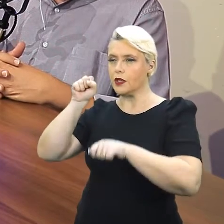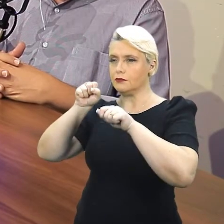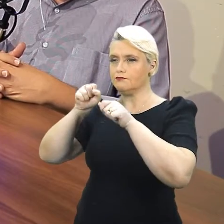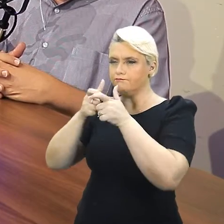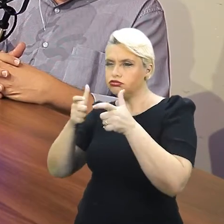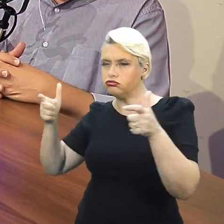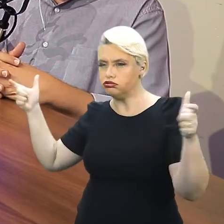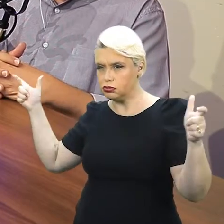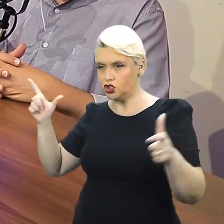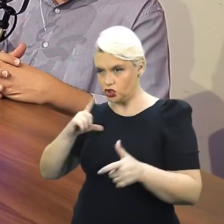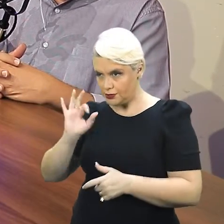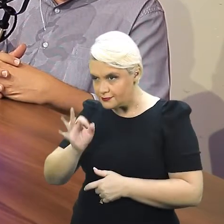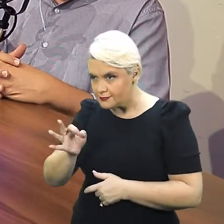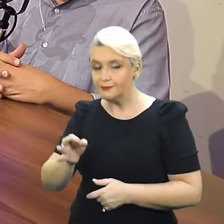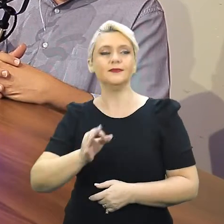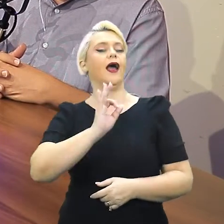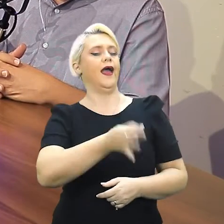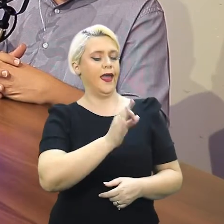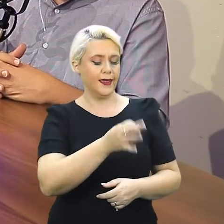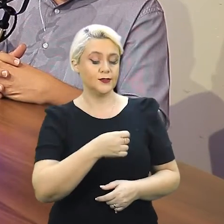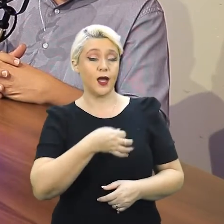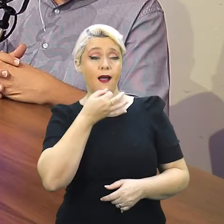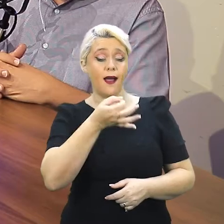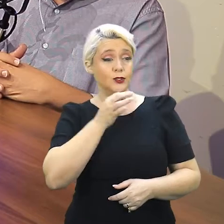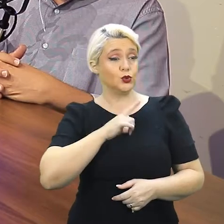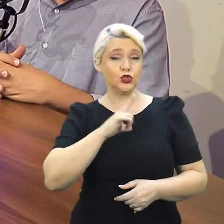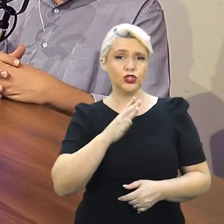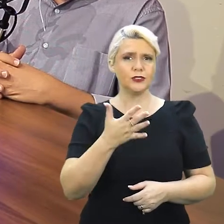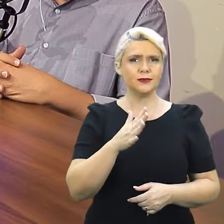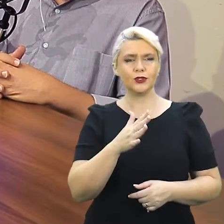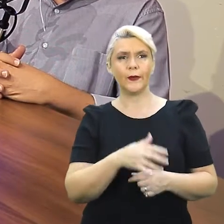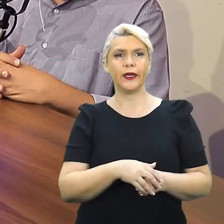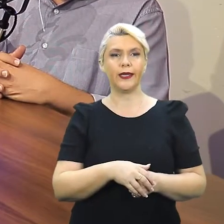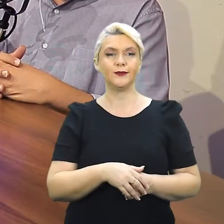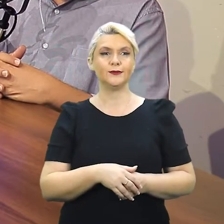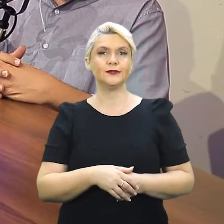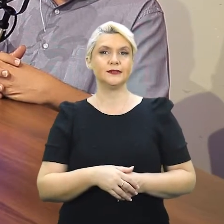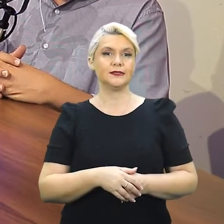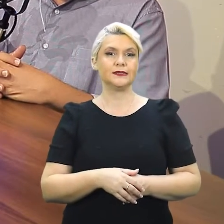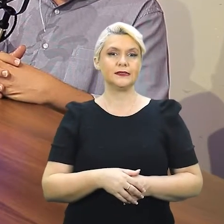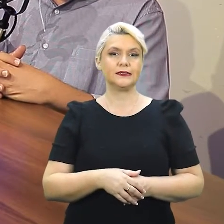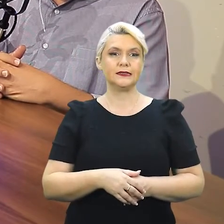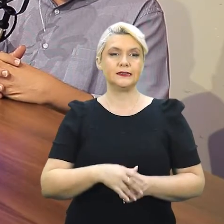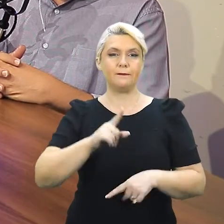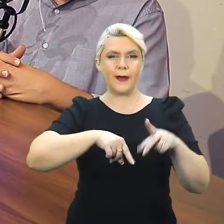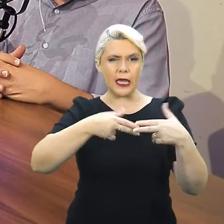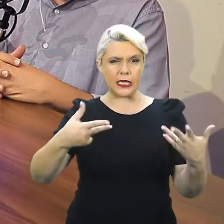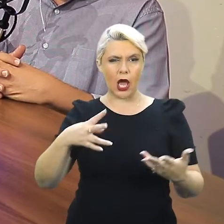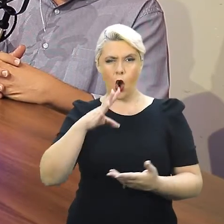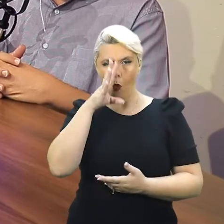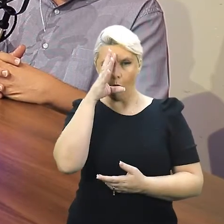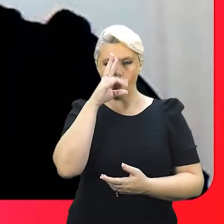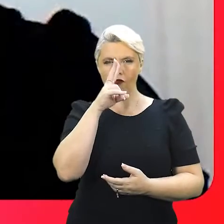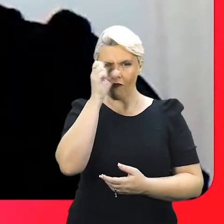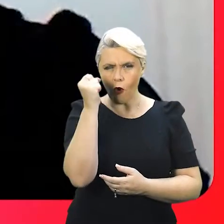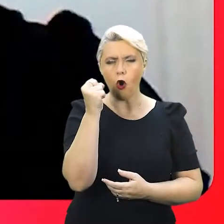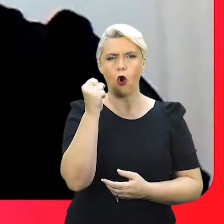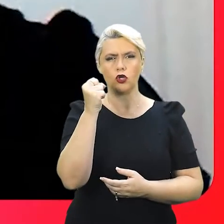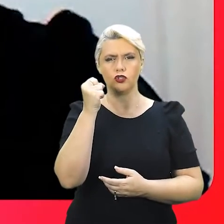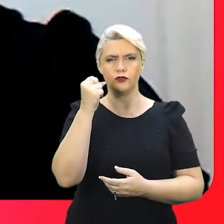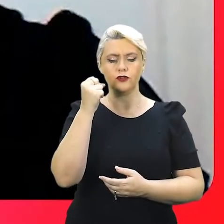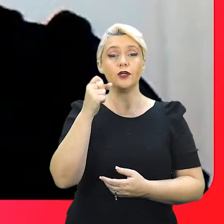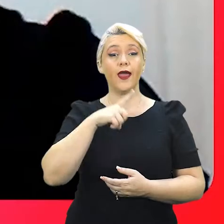alcance também, não é isso? A rádio tinha, Antônio José, um canhão, né, que era o